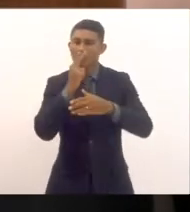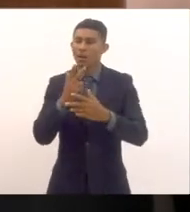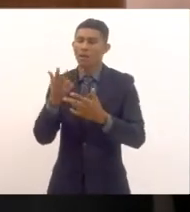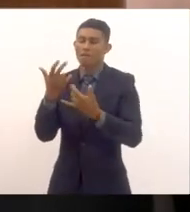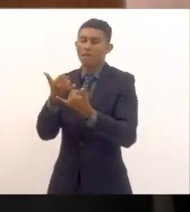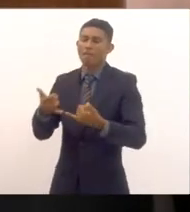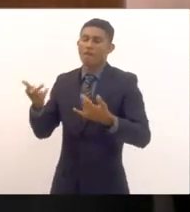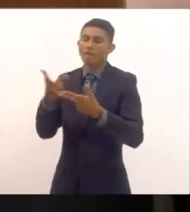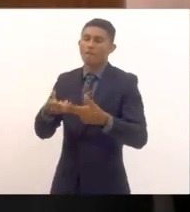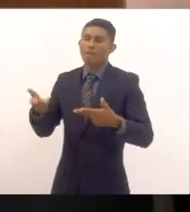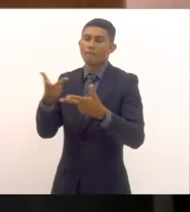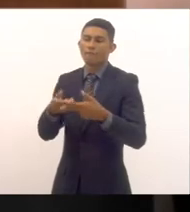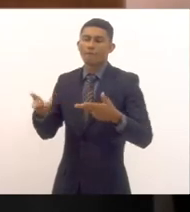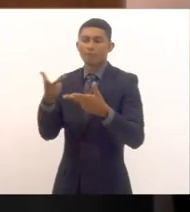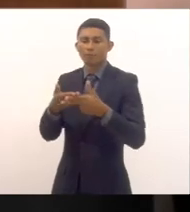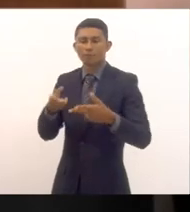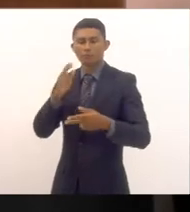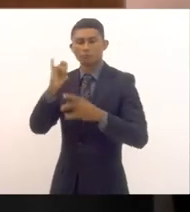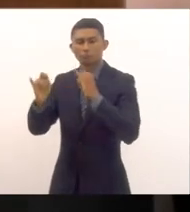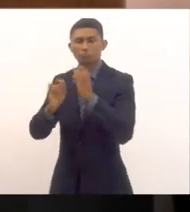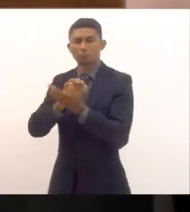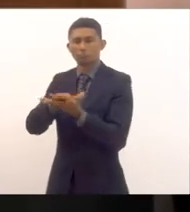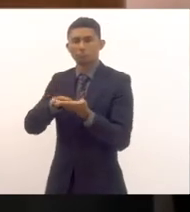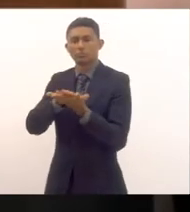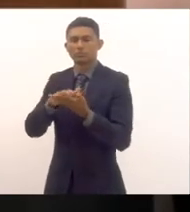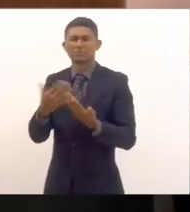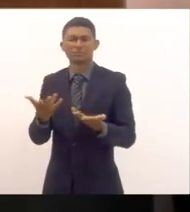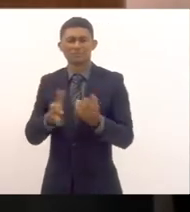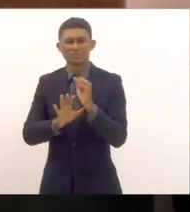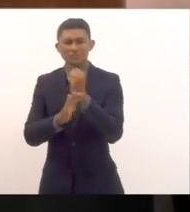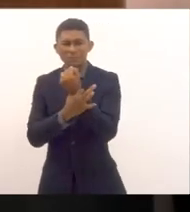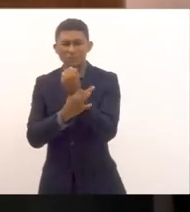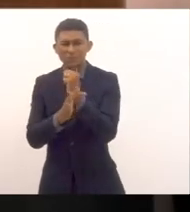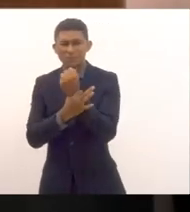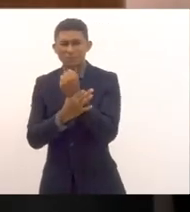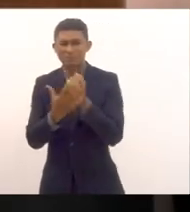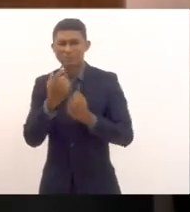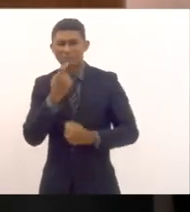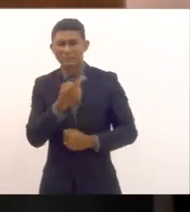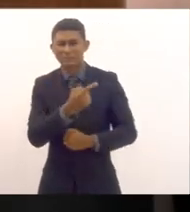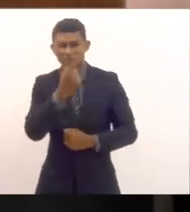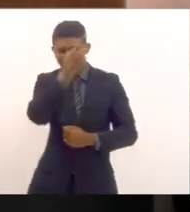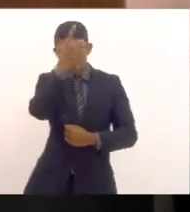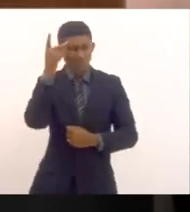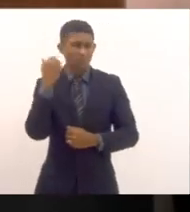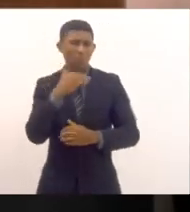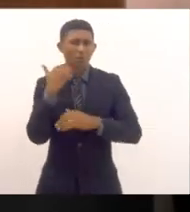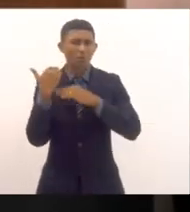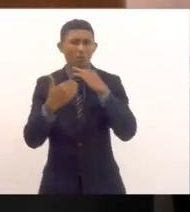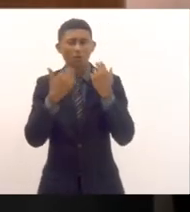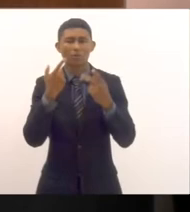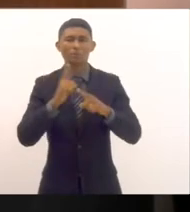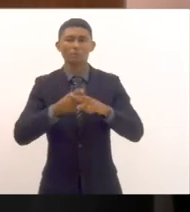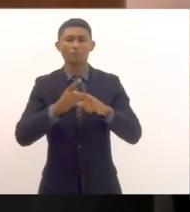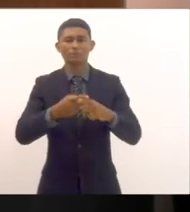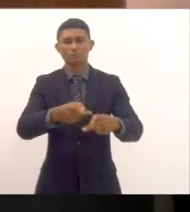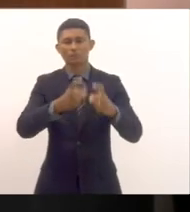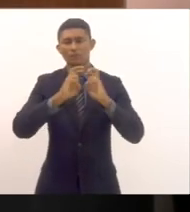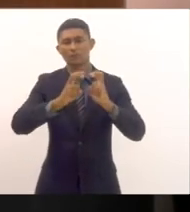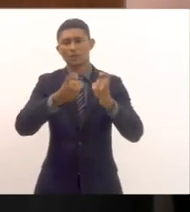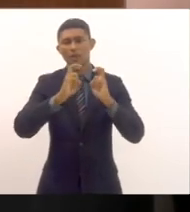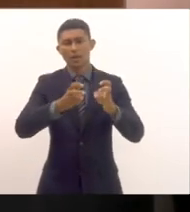aqui segurança do Entorno das estações da SuperVia quando a gente olha para os dados as pessoas que morrem atropelados pelos trens